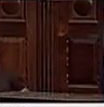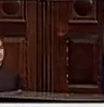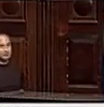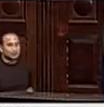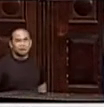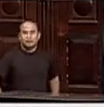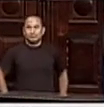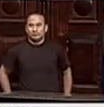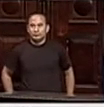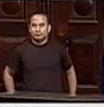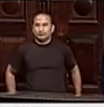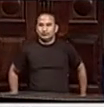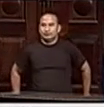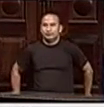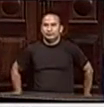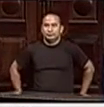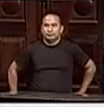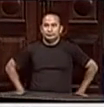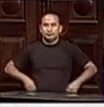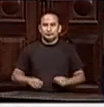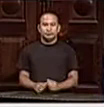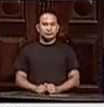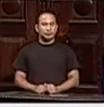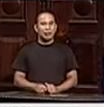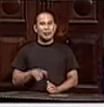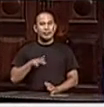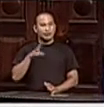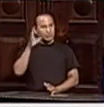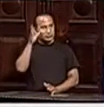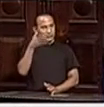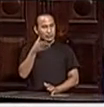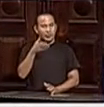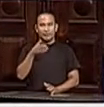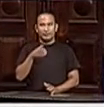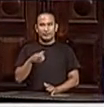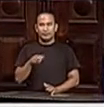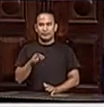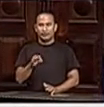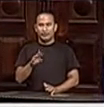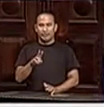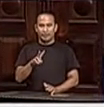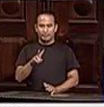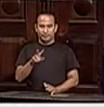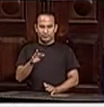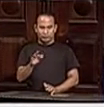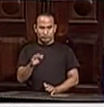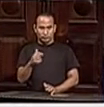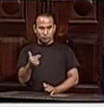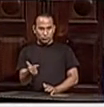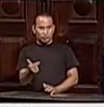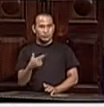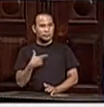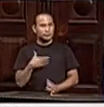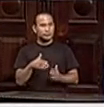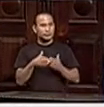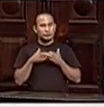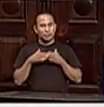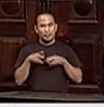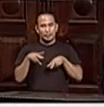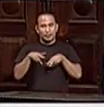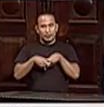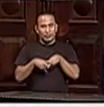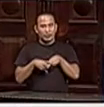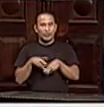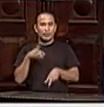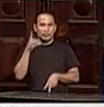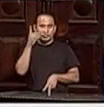não discutir mais essa decisão do TRF2, que expediu o novo mandado de prisão dos deputados